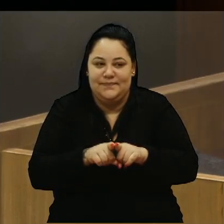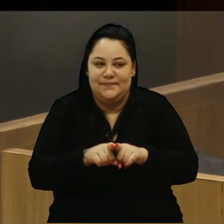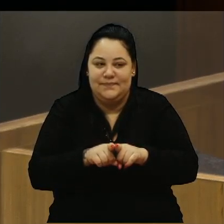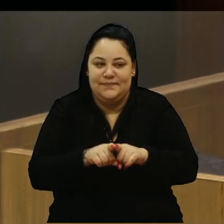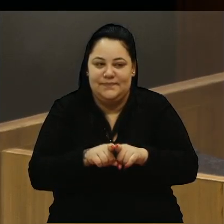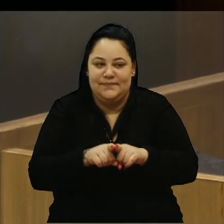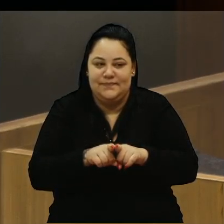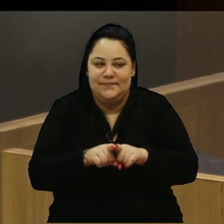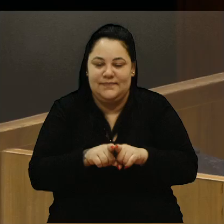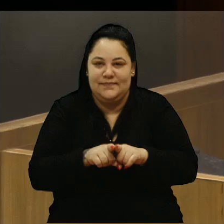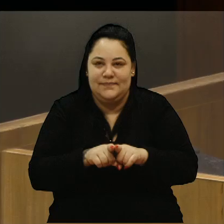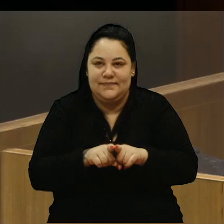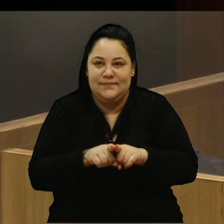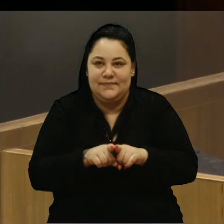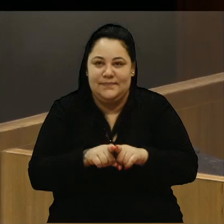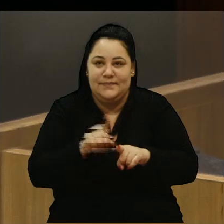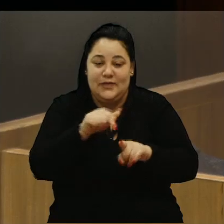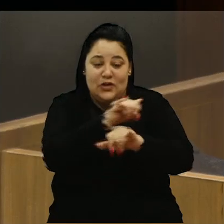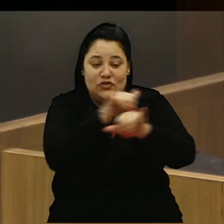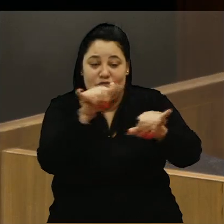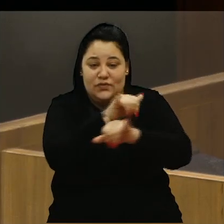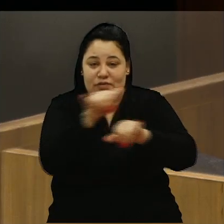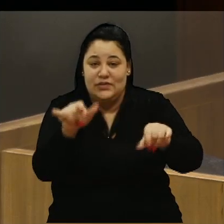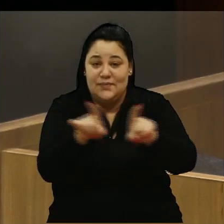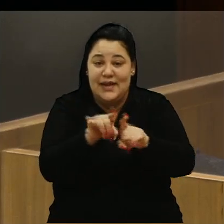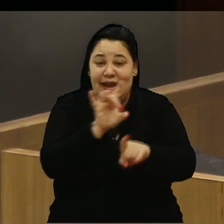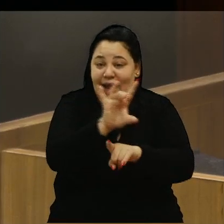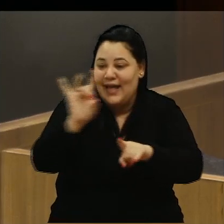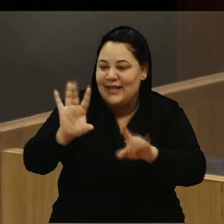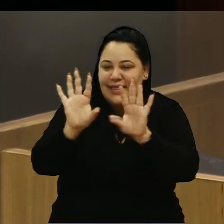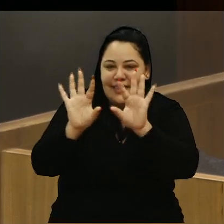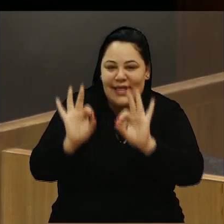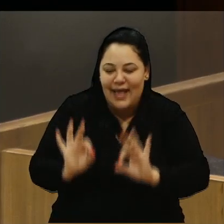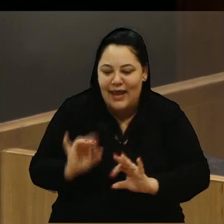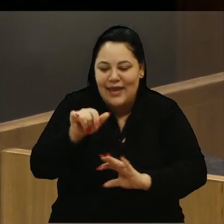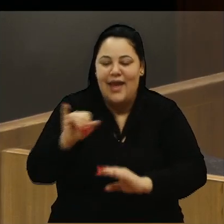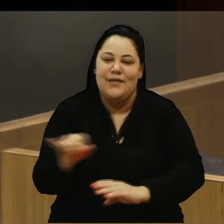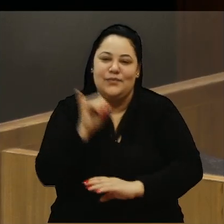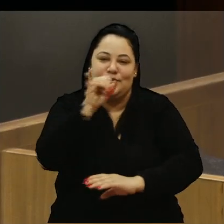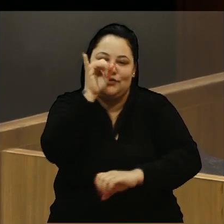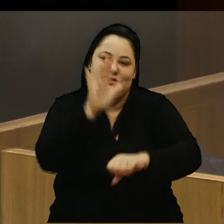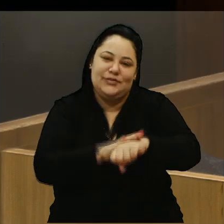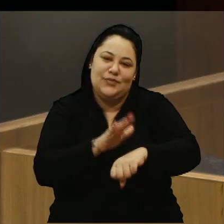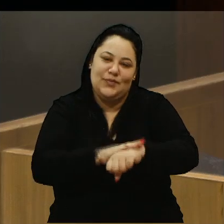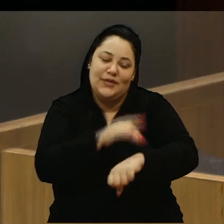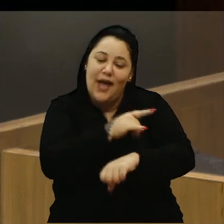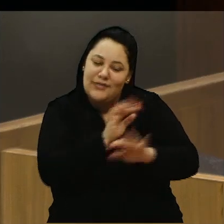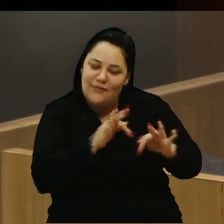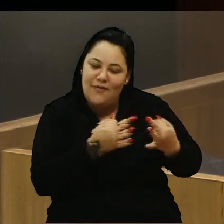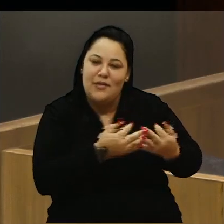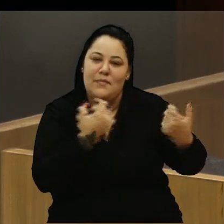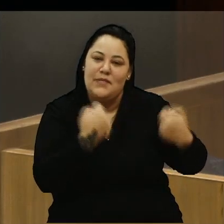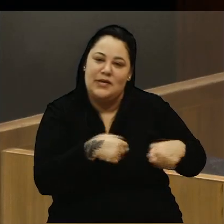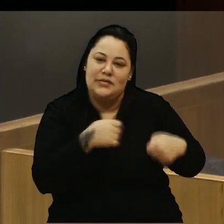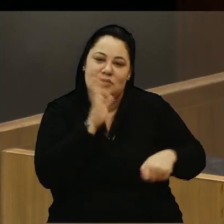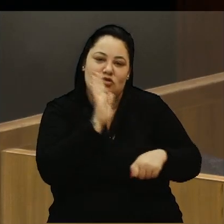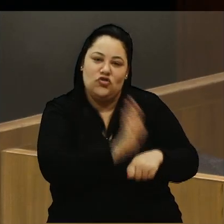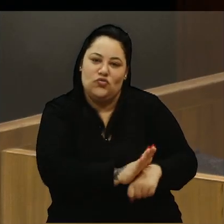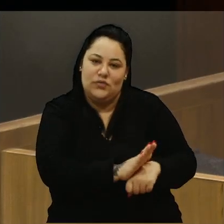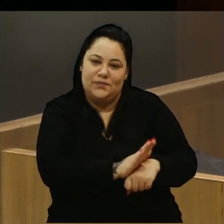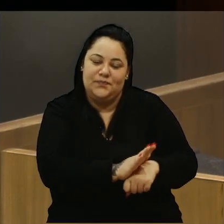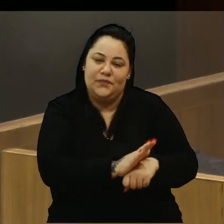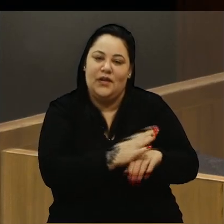com doações ou com a divulgação, cada gesto conta nesse momento que essa família precisa. O QR Code,